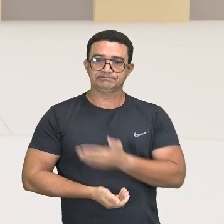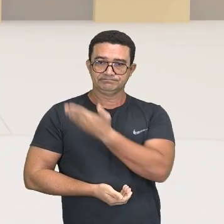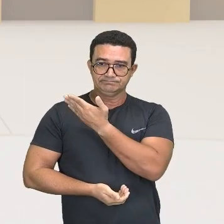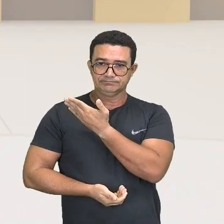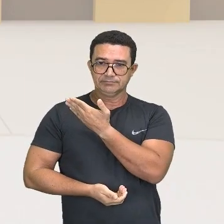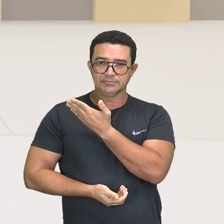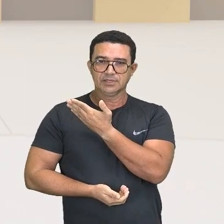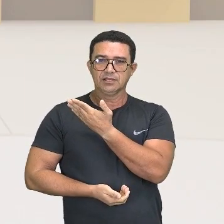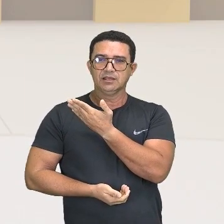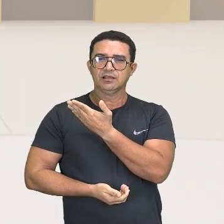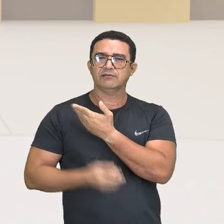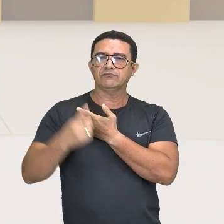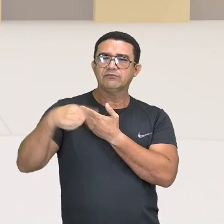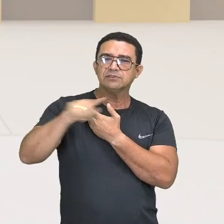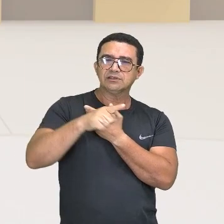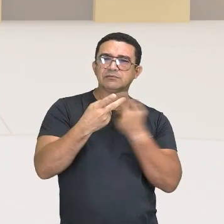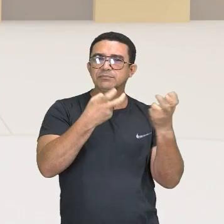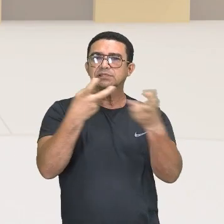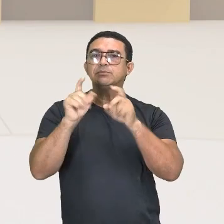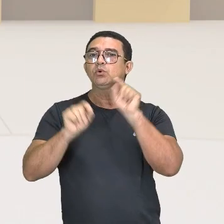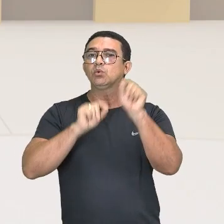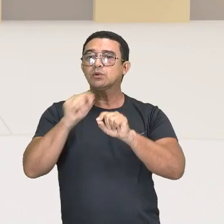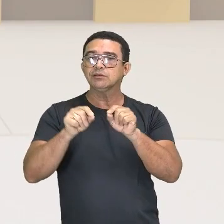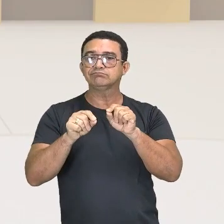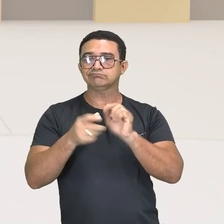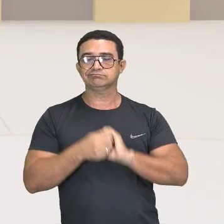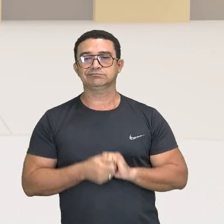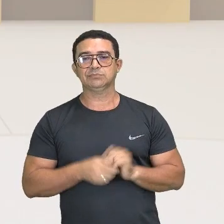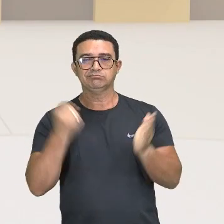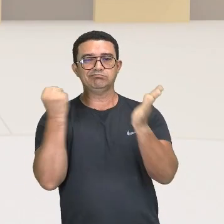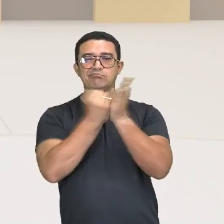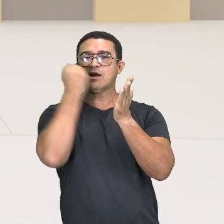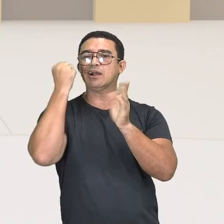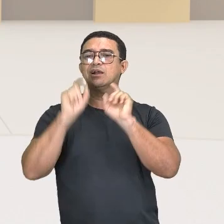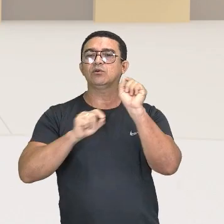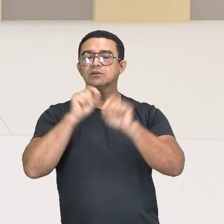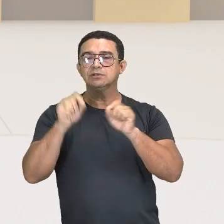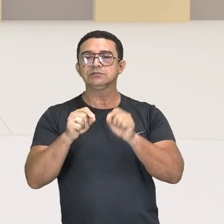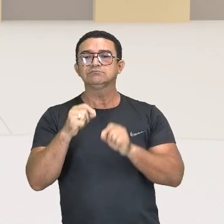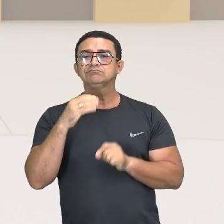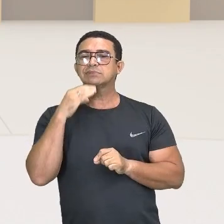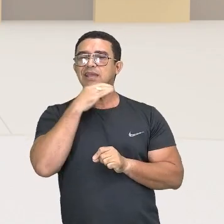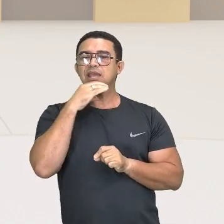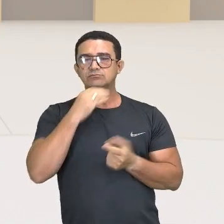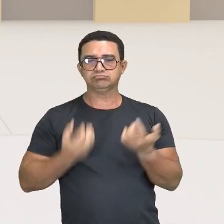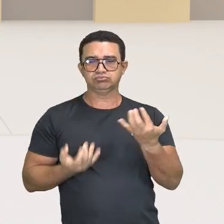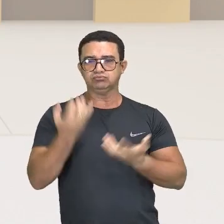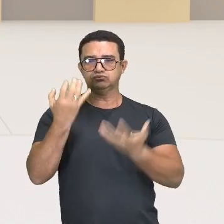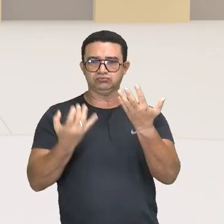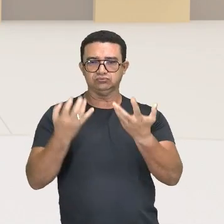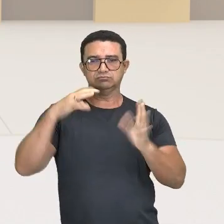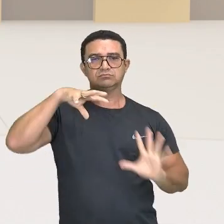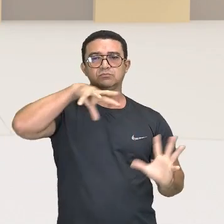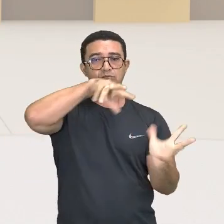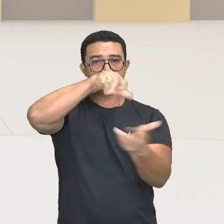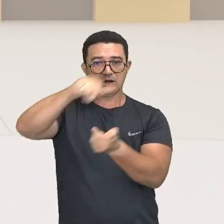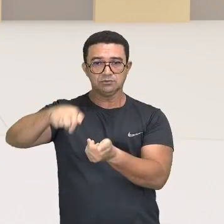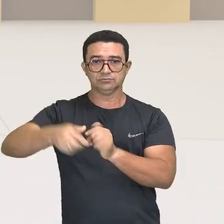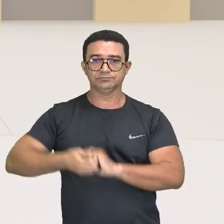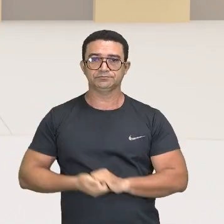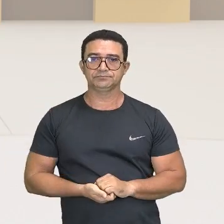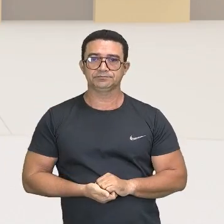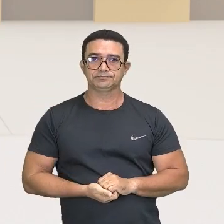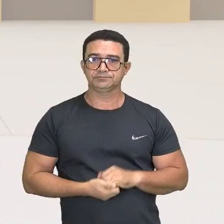você observa aí com a gente, né, esse impacto do aquecimento global nos ecossistemas. E aí a gente tem uma imagem que é bem característica quando se fala em